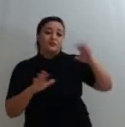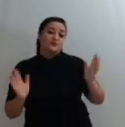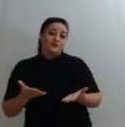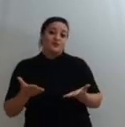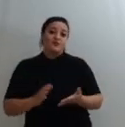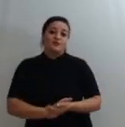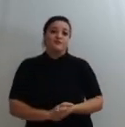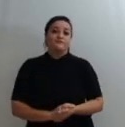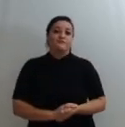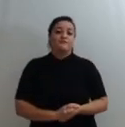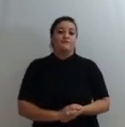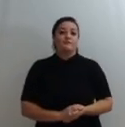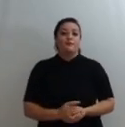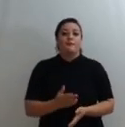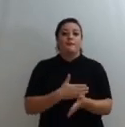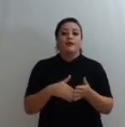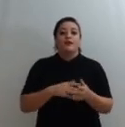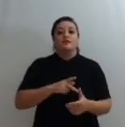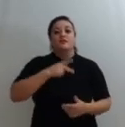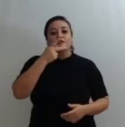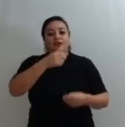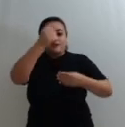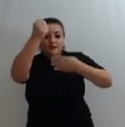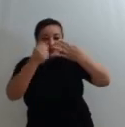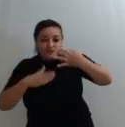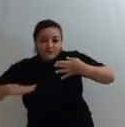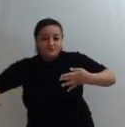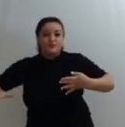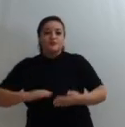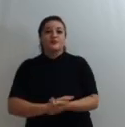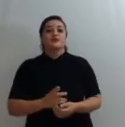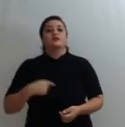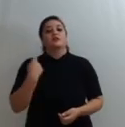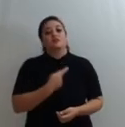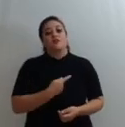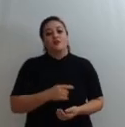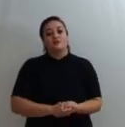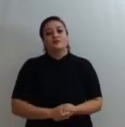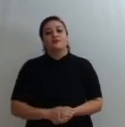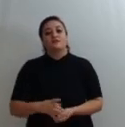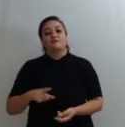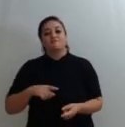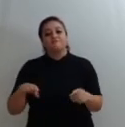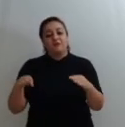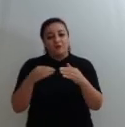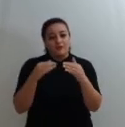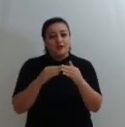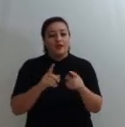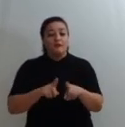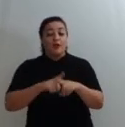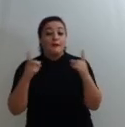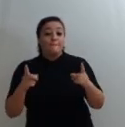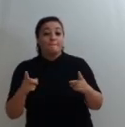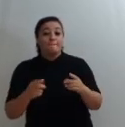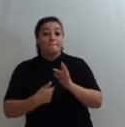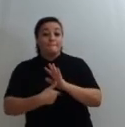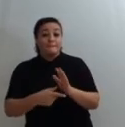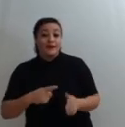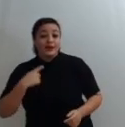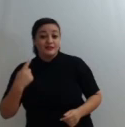e até dizia que a jurisprudência nossa era nesse sentido. Mas na última sessão, agora da sexta